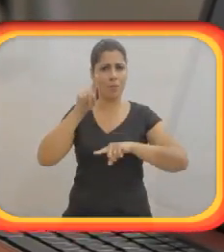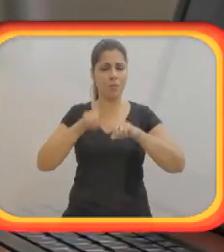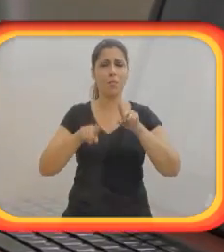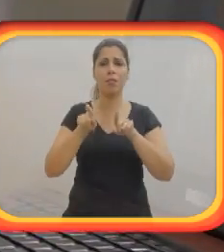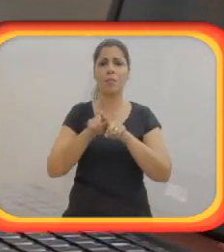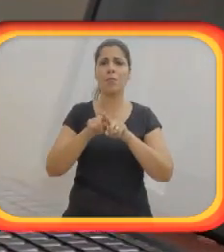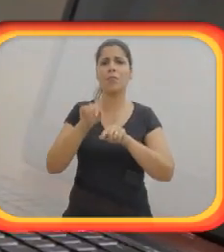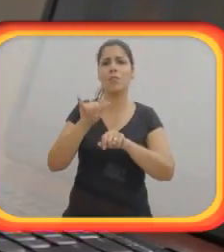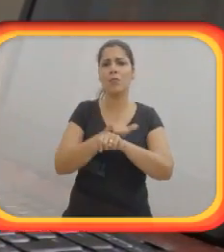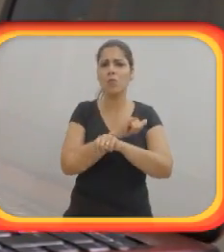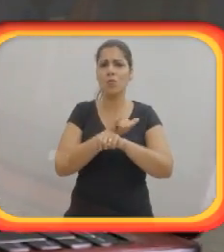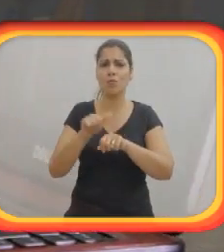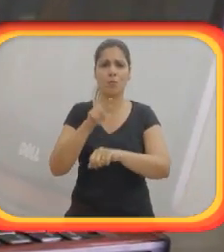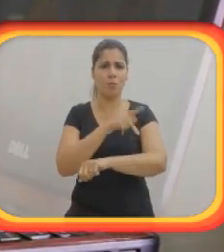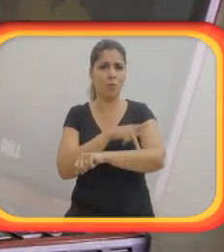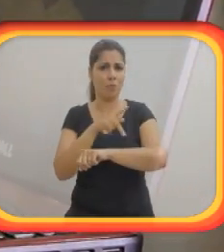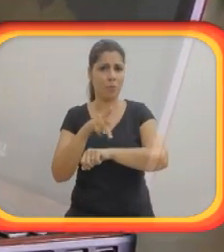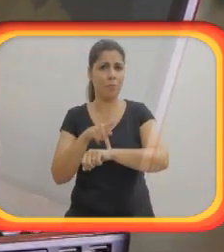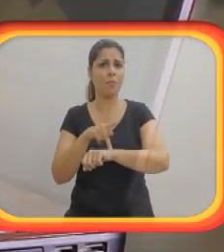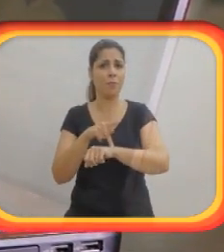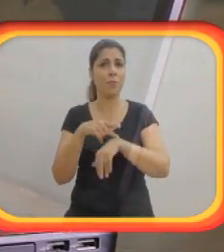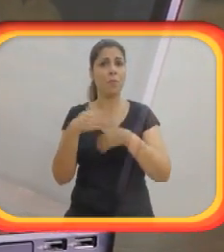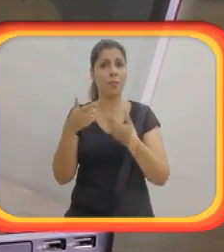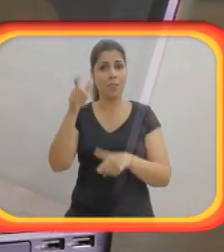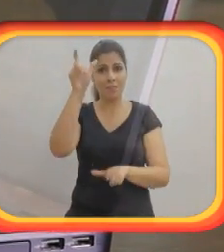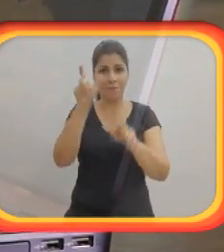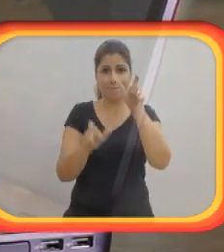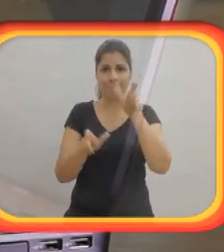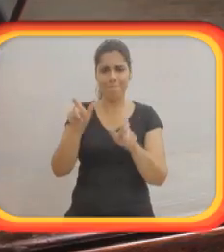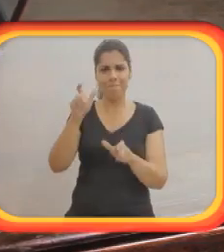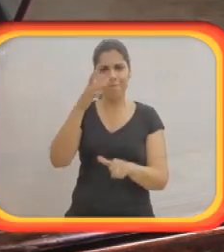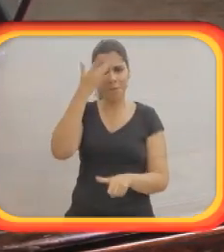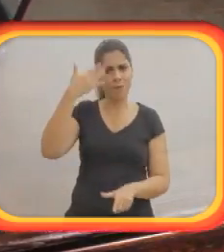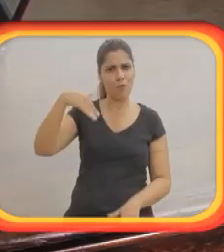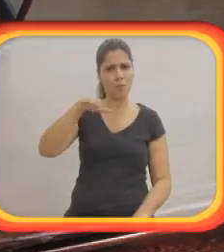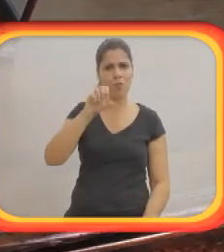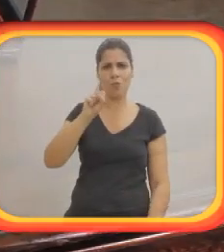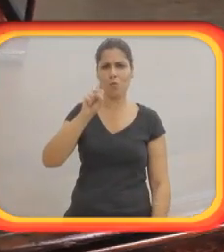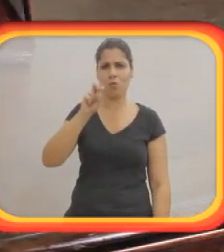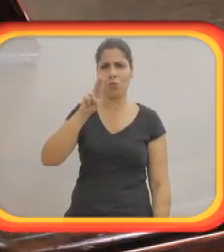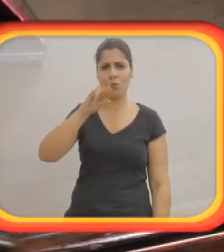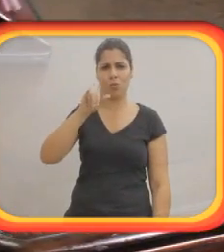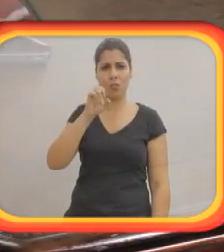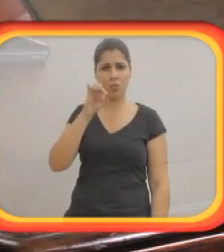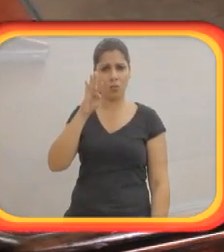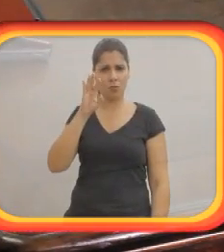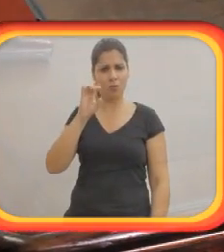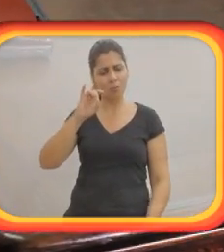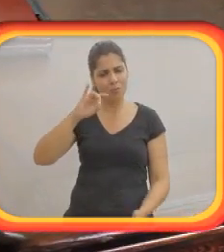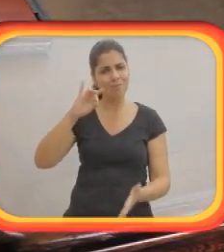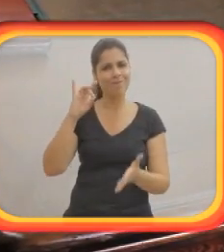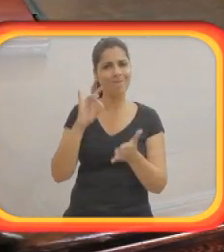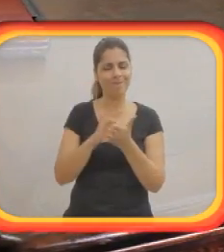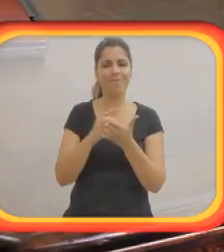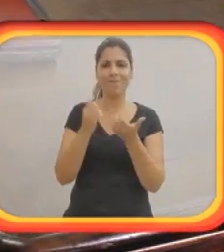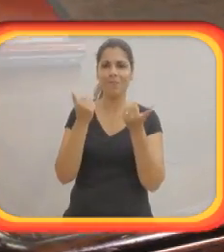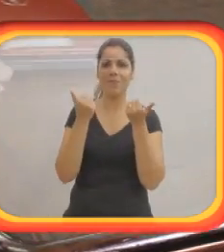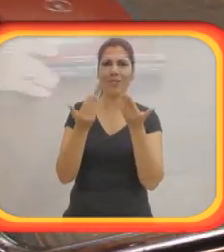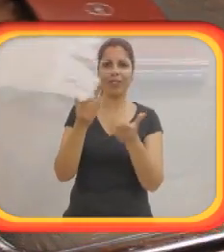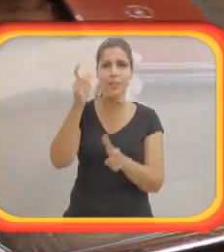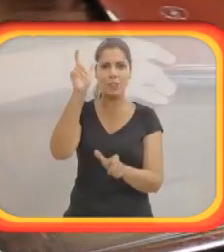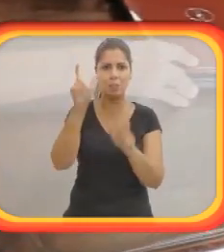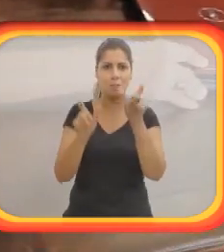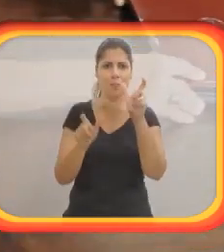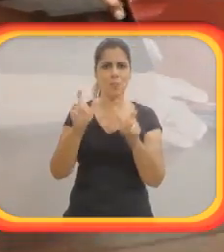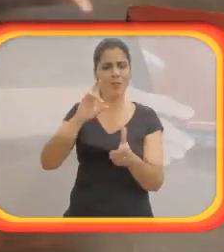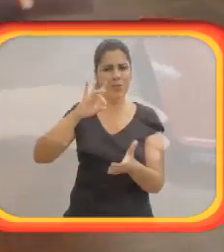estratégias de interação, de ensino, diferentes materiais, recursos pedagógicos, para que esses